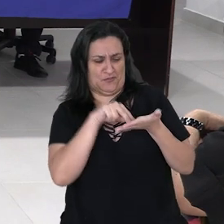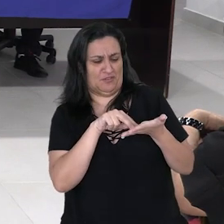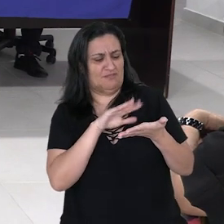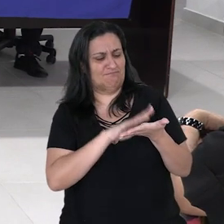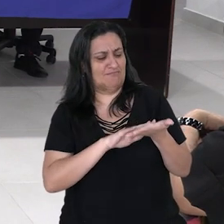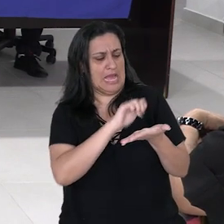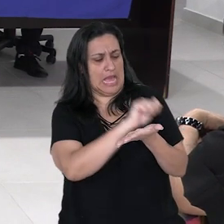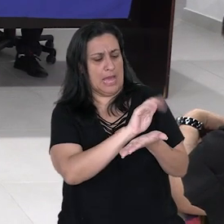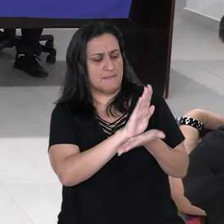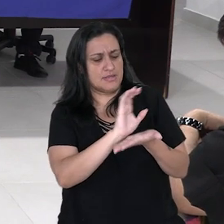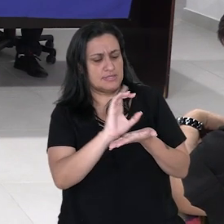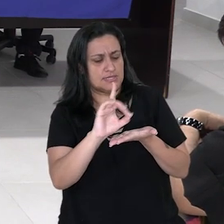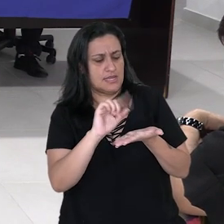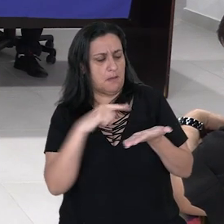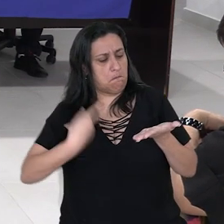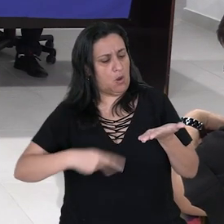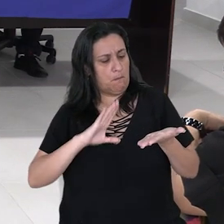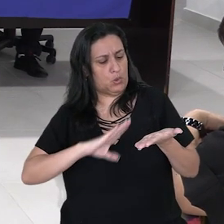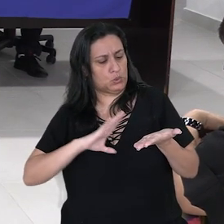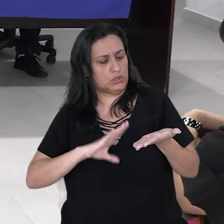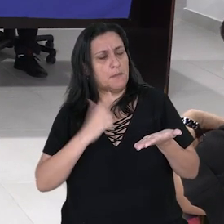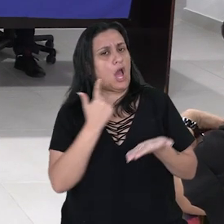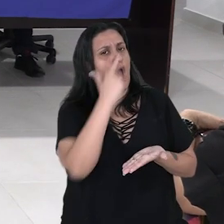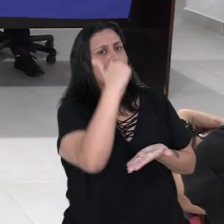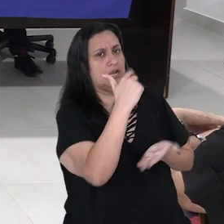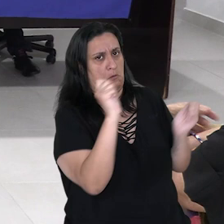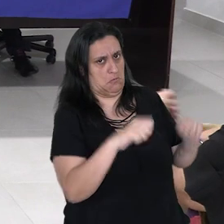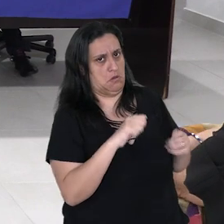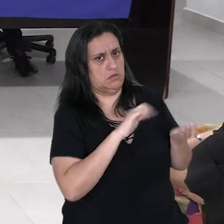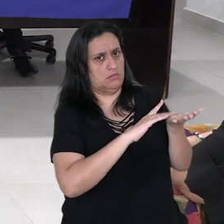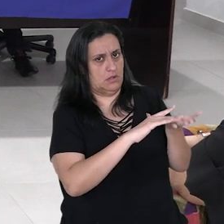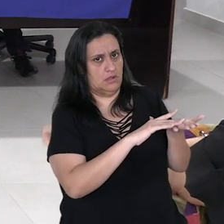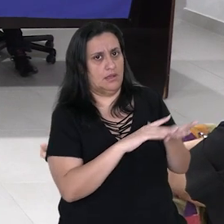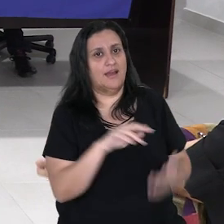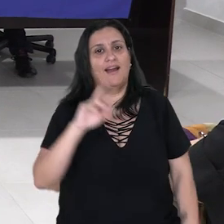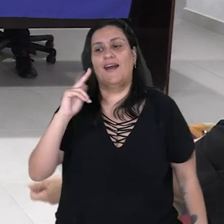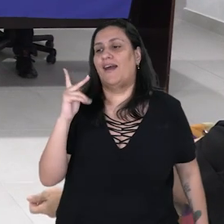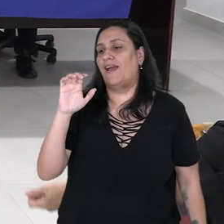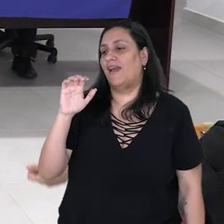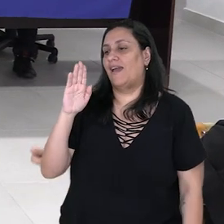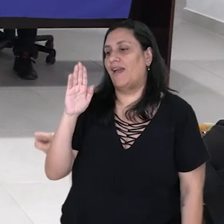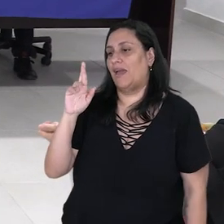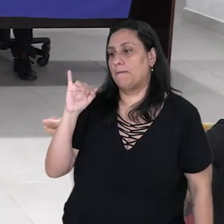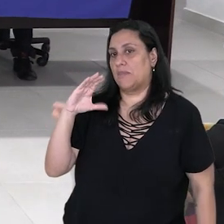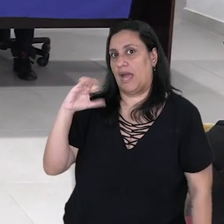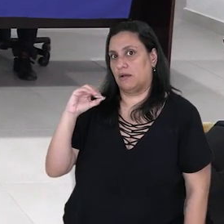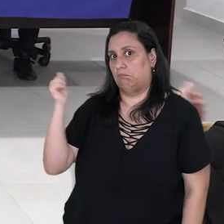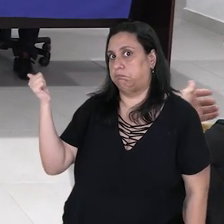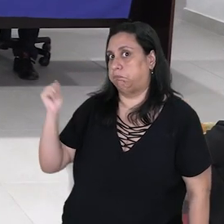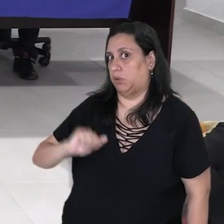poxa, então, em outras línguas a coisa complica muito, né? Imagina o hebraico, que são